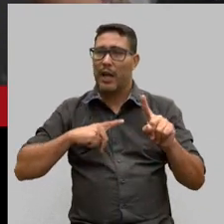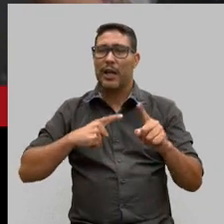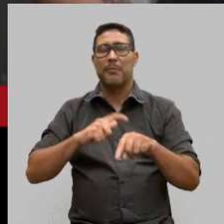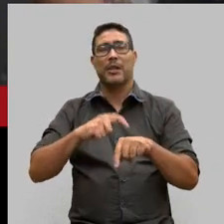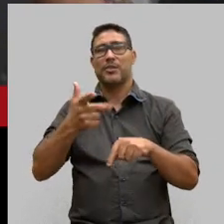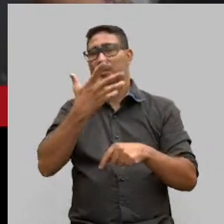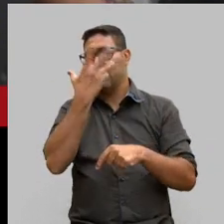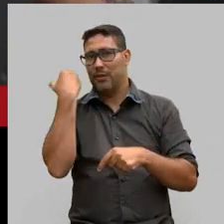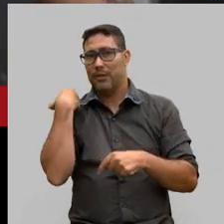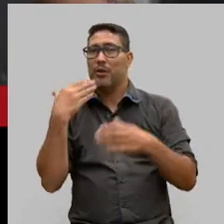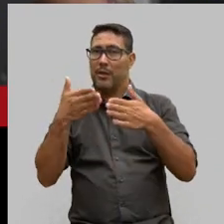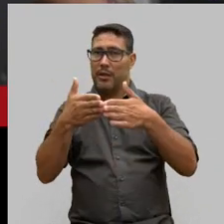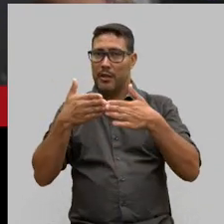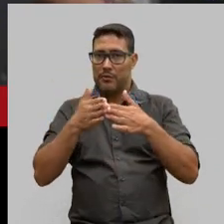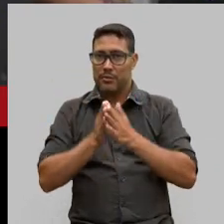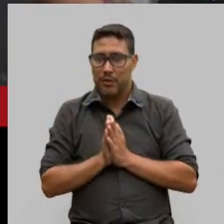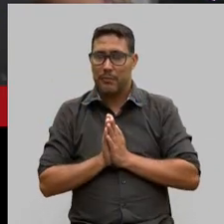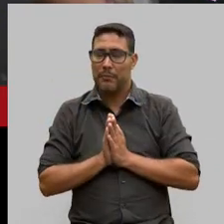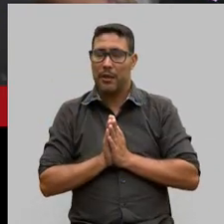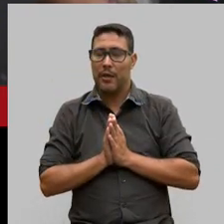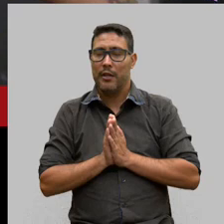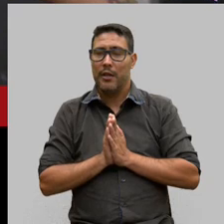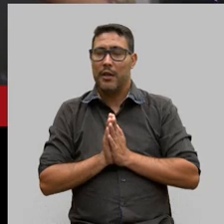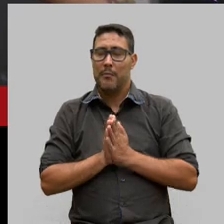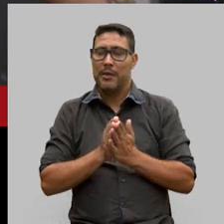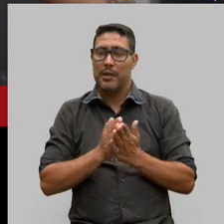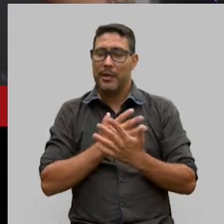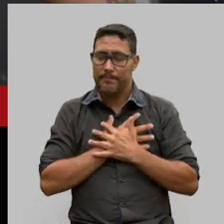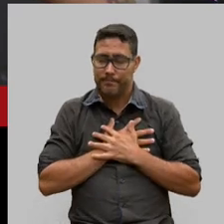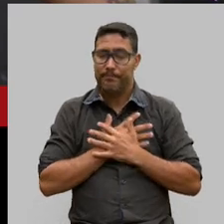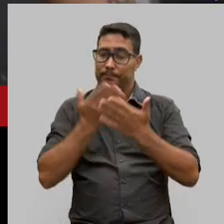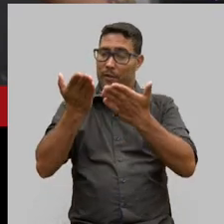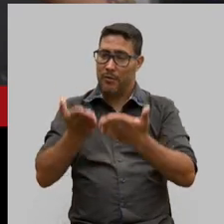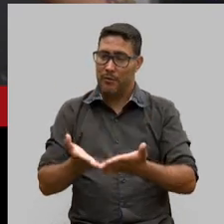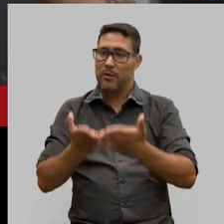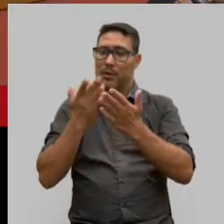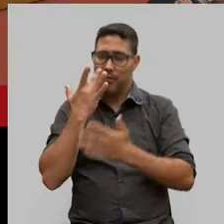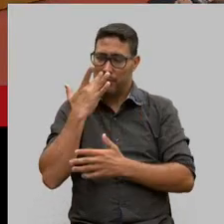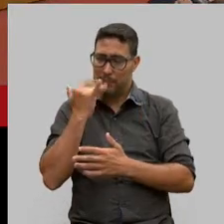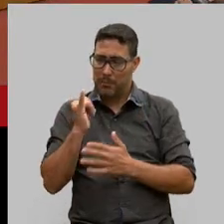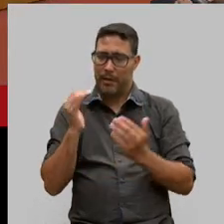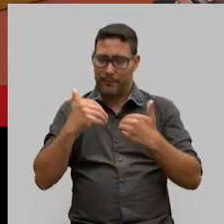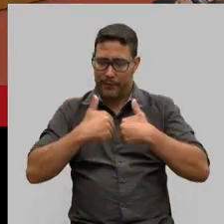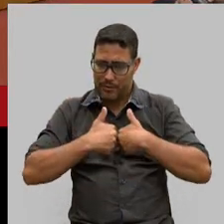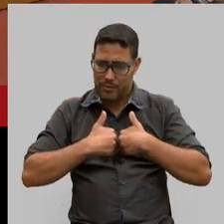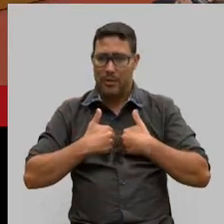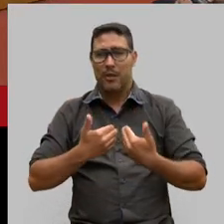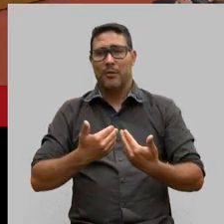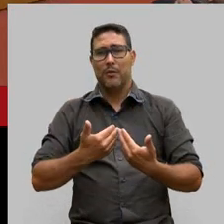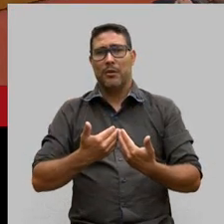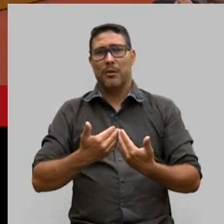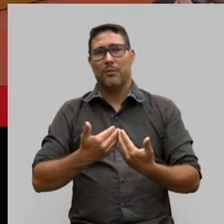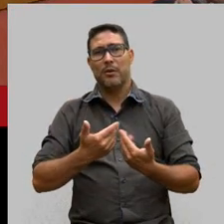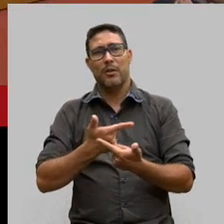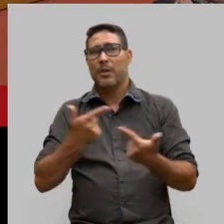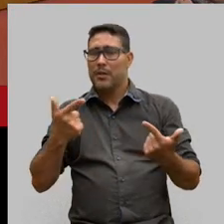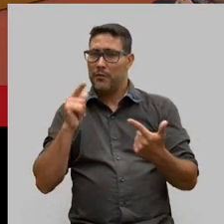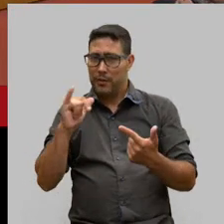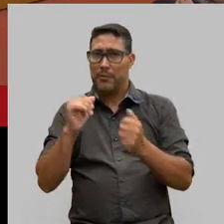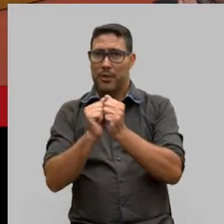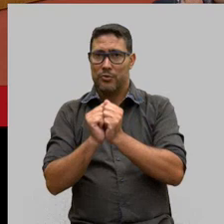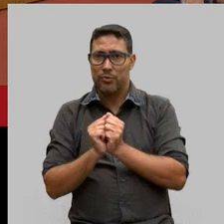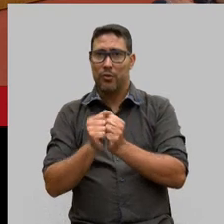quero manifestar aqui também minha admiração por você como defensor como pai atípico se puder estar com a gente vai ser um prazer e uma